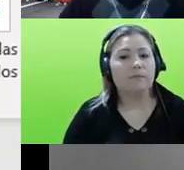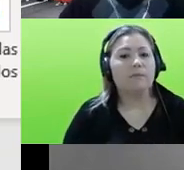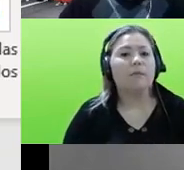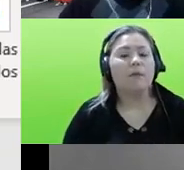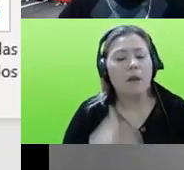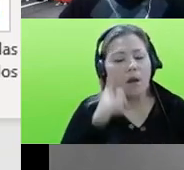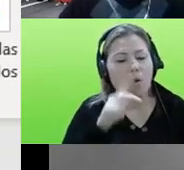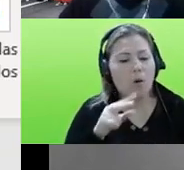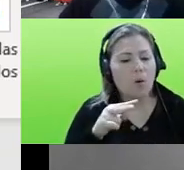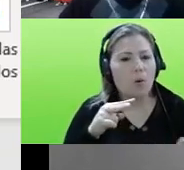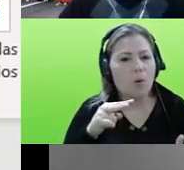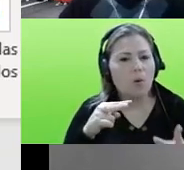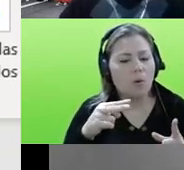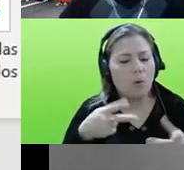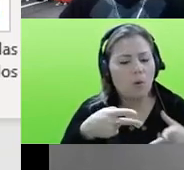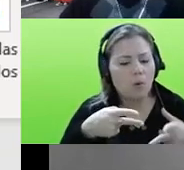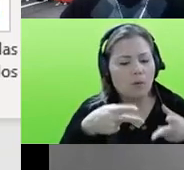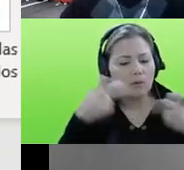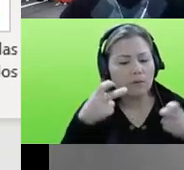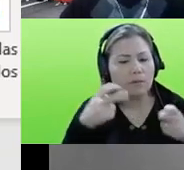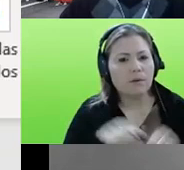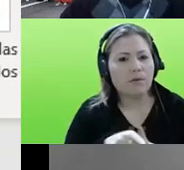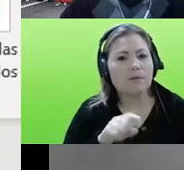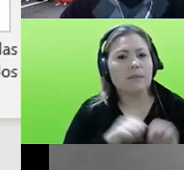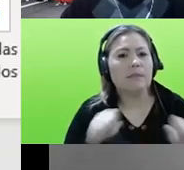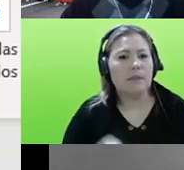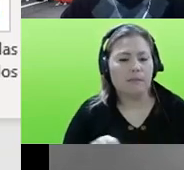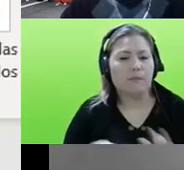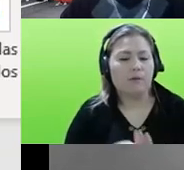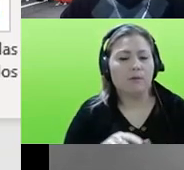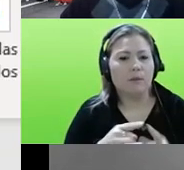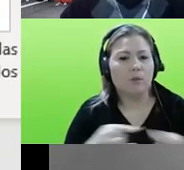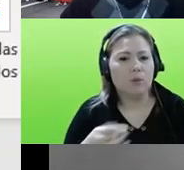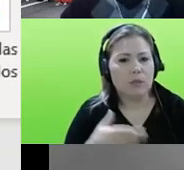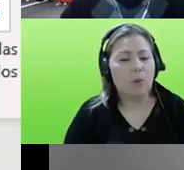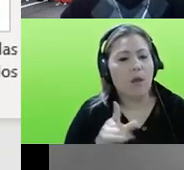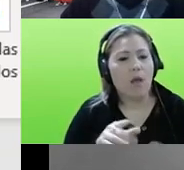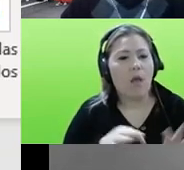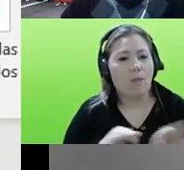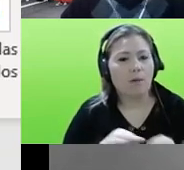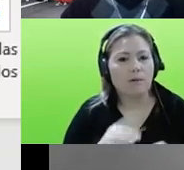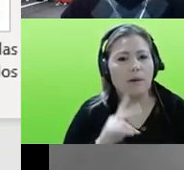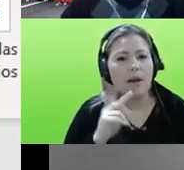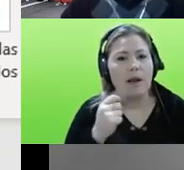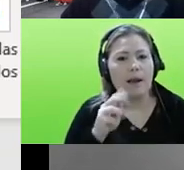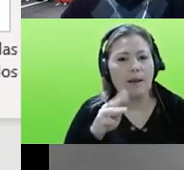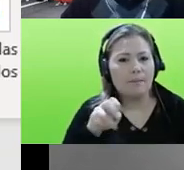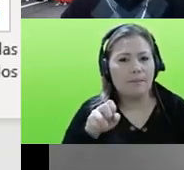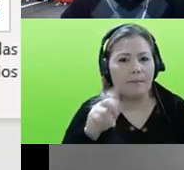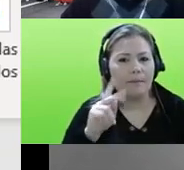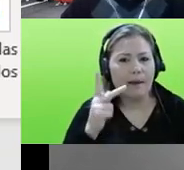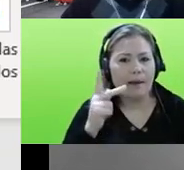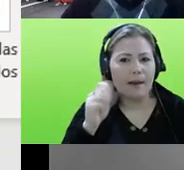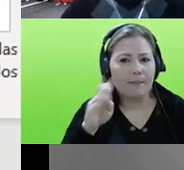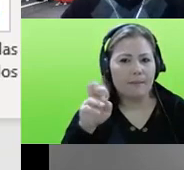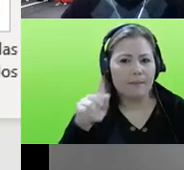concepção sistêmica, não é, das instituições. Então, isso aqui é o projeto habermasiano. Né? O livro que eu falei de 76